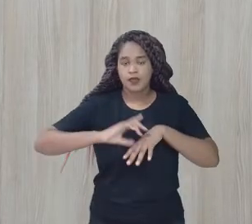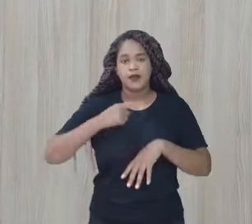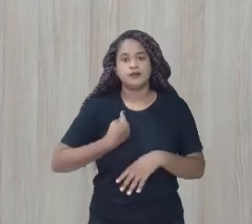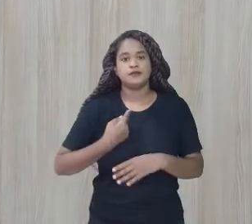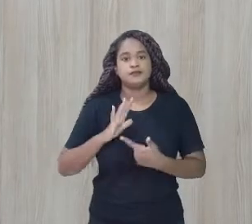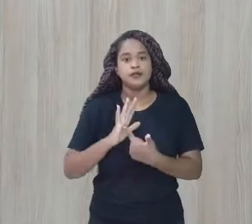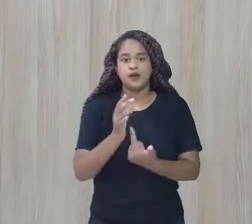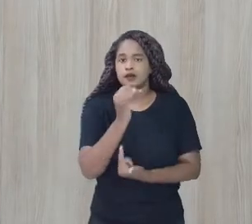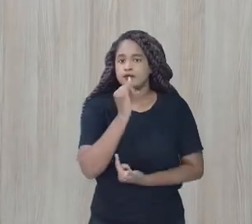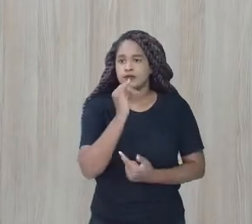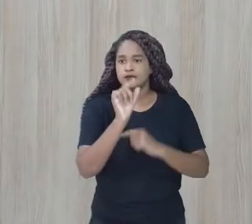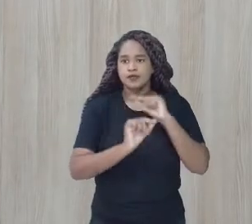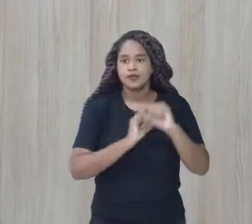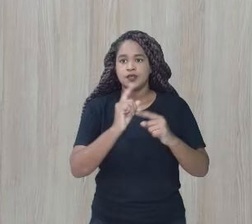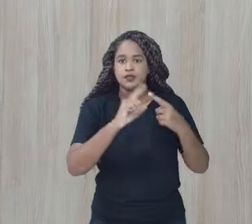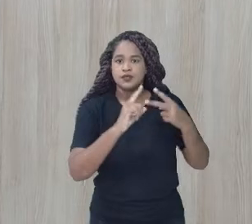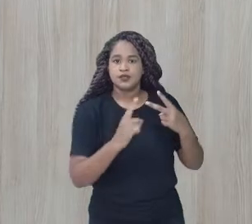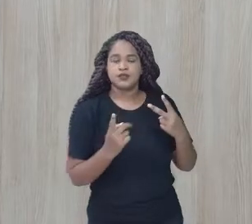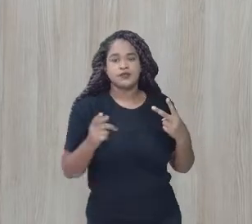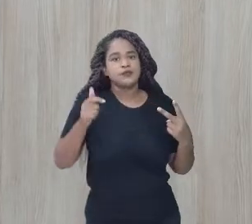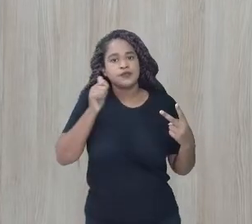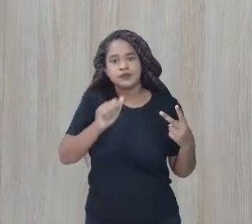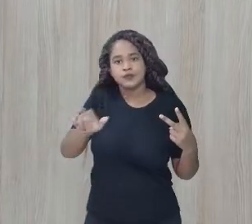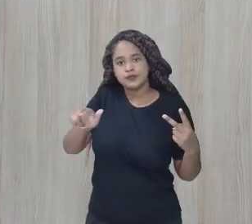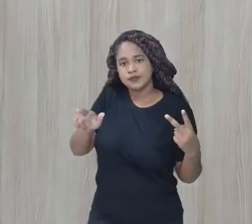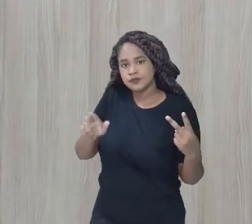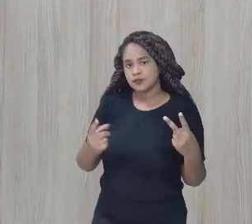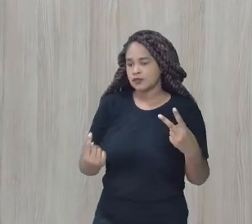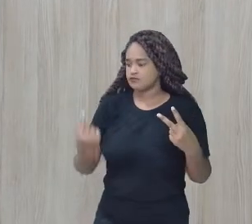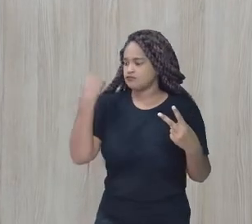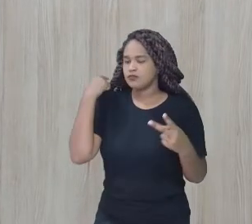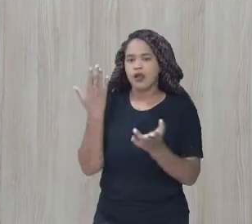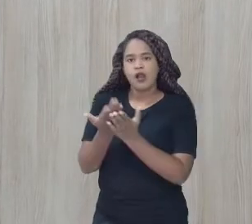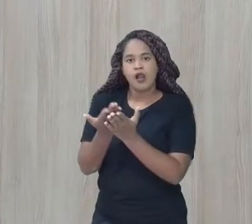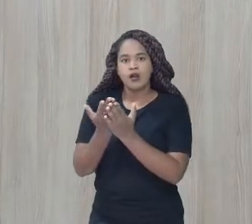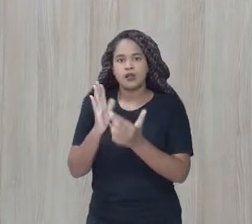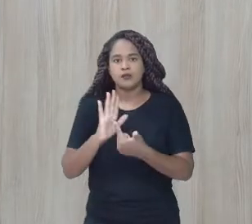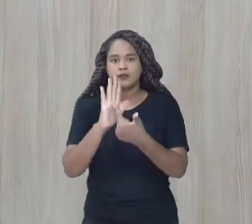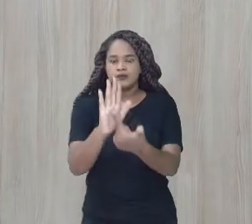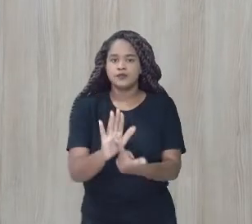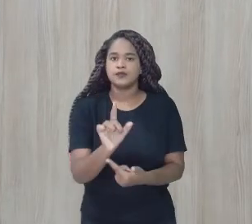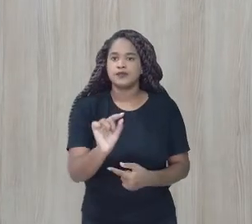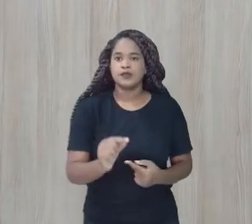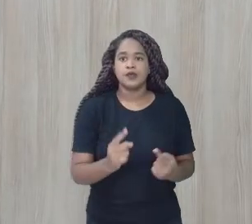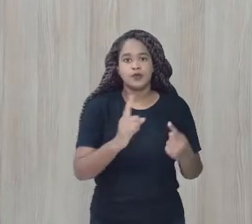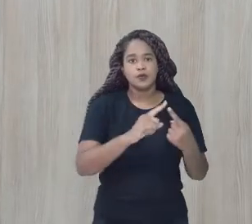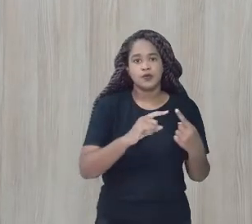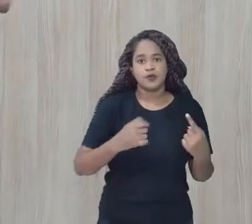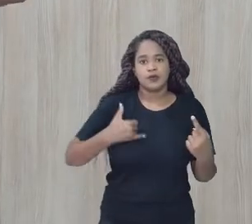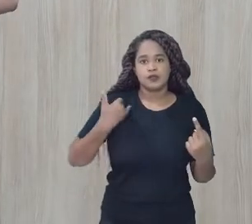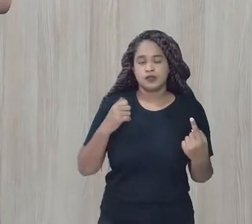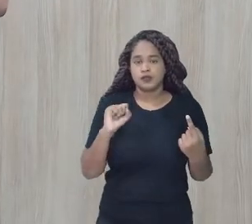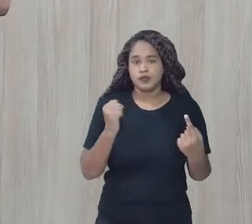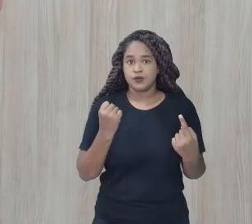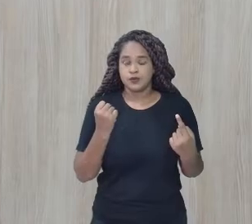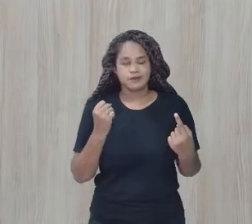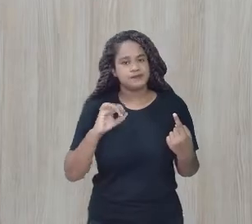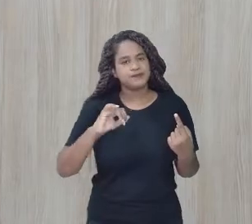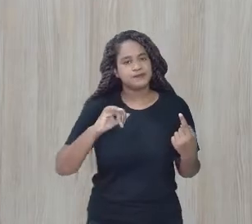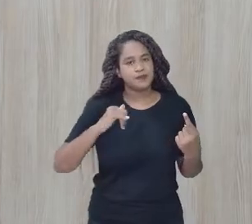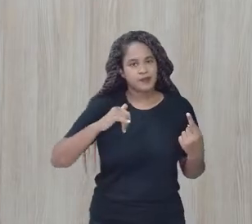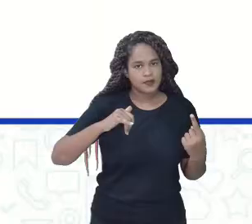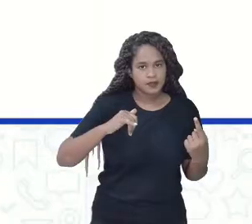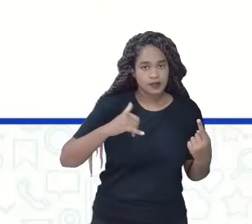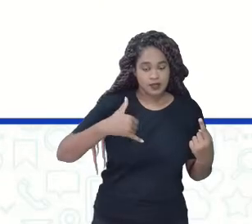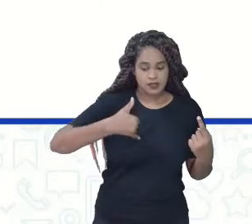exemplo aqui das 2 irmãs, né, nas aulas anteriores, que uma tinha 8 anos a mais que a outra. A idade